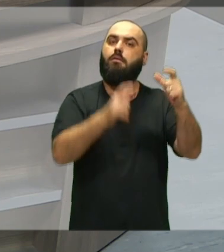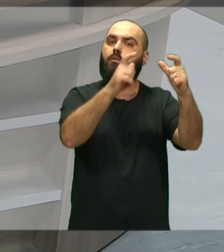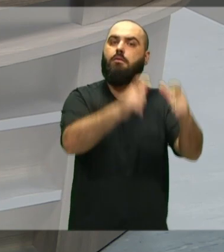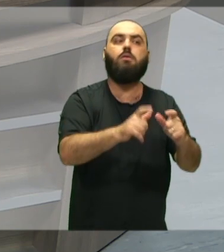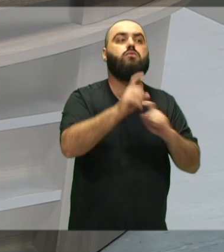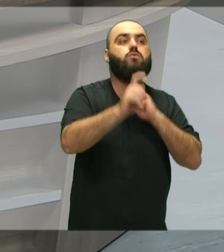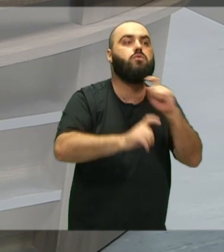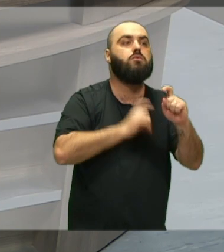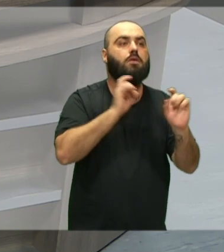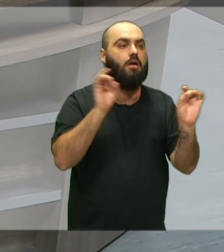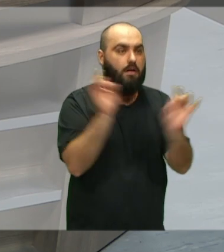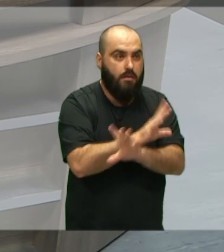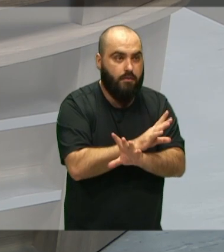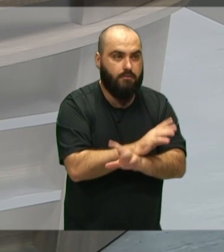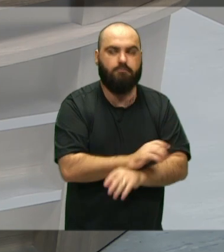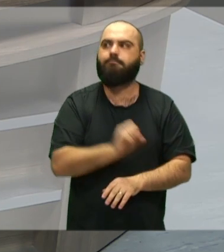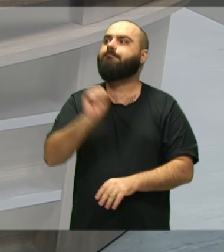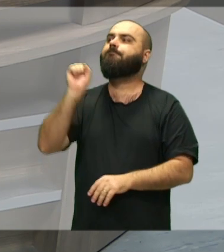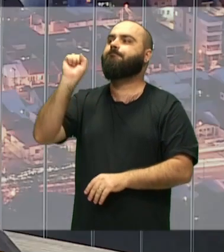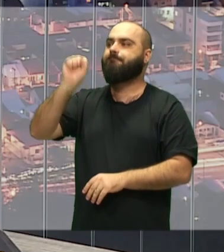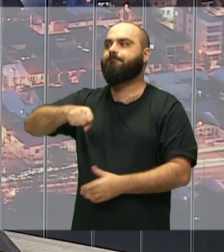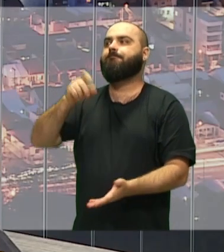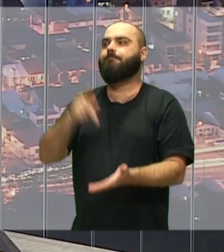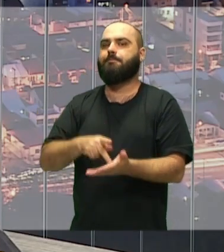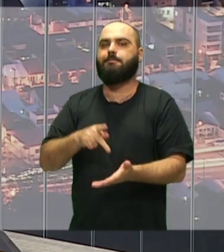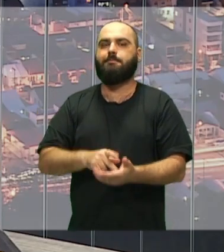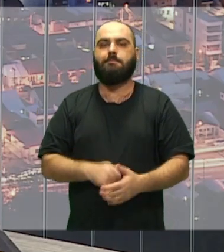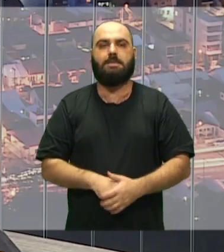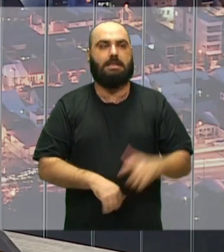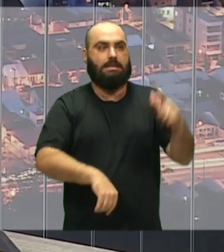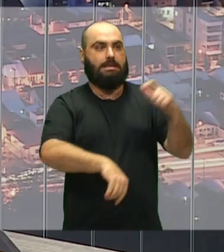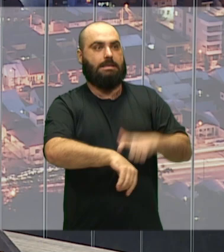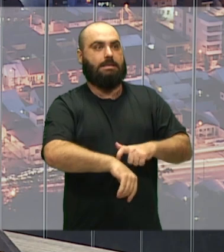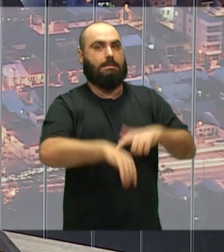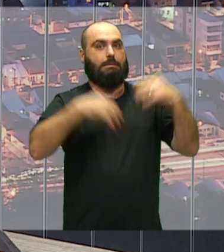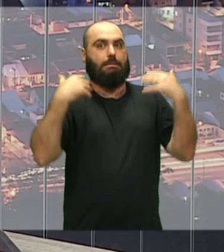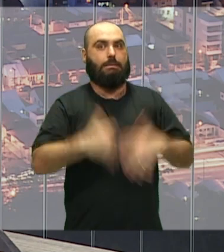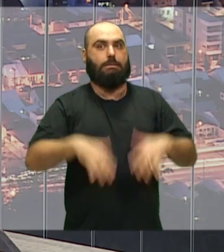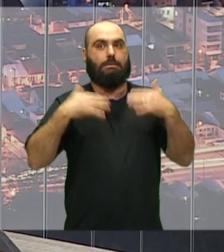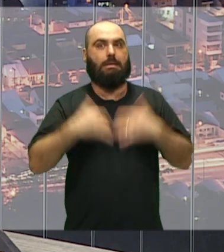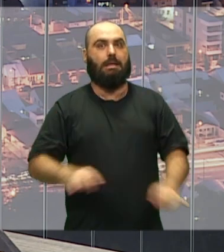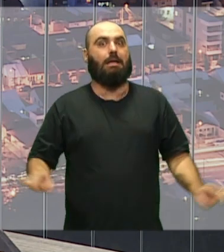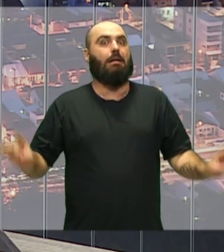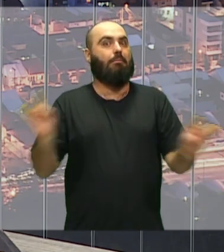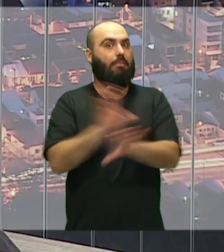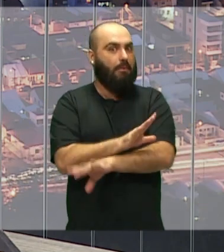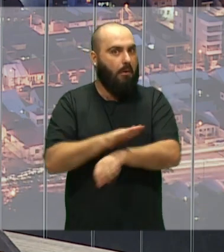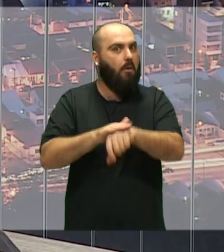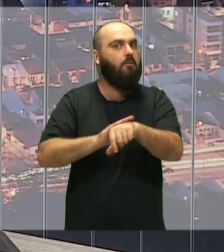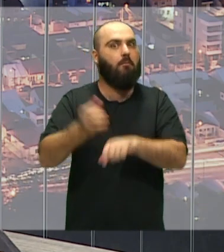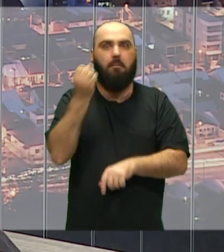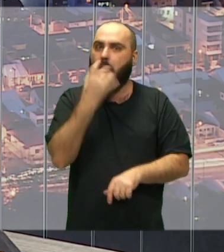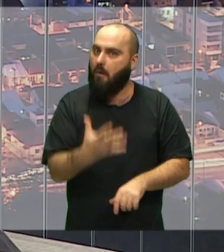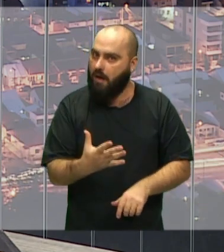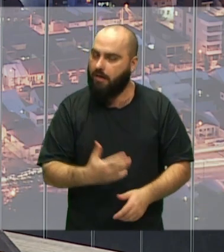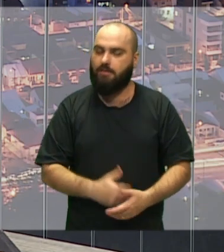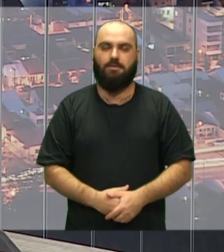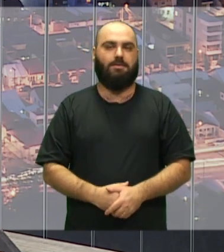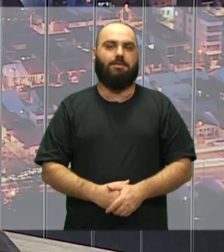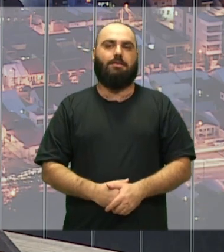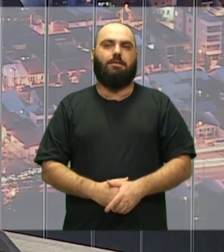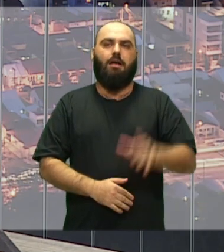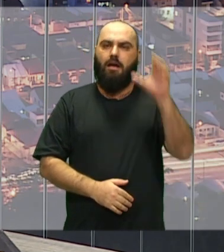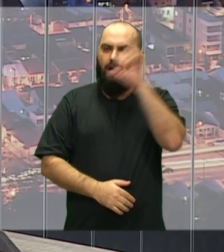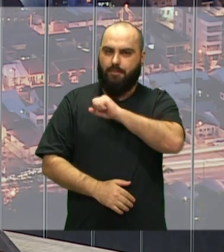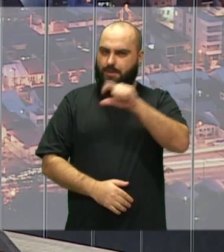dúvidas, né? Verdade, exatamente. Gente, olha, a gente estourou bastante esse primeiro bloco, sinal de que a conversa está boa. Mais um